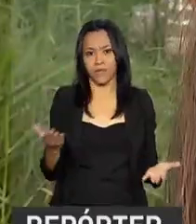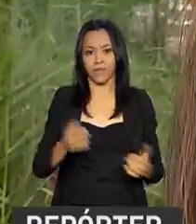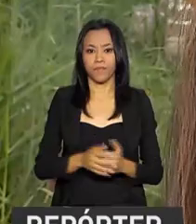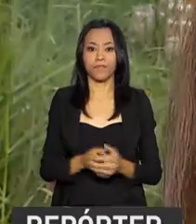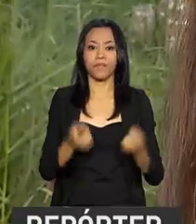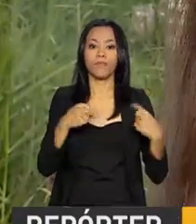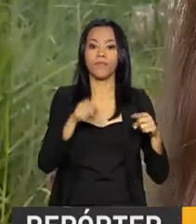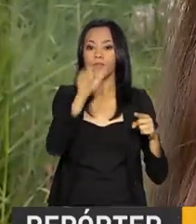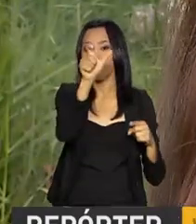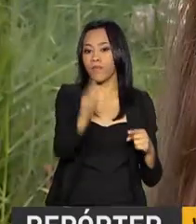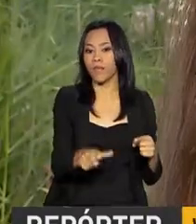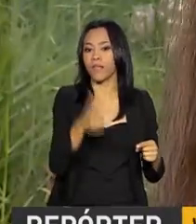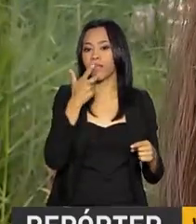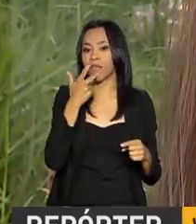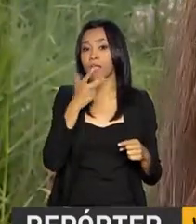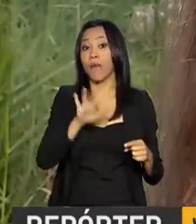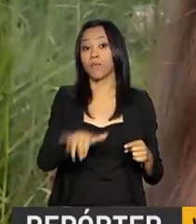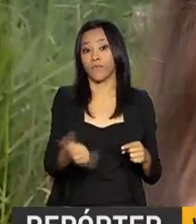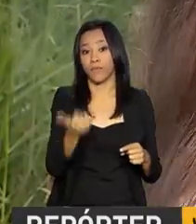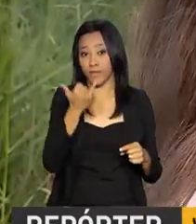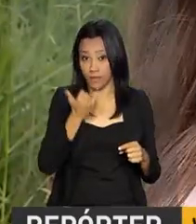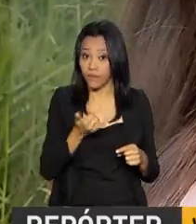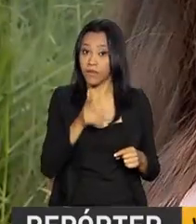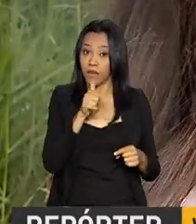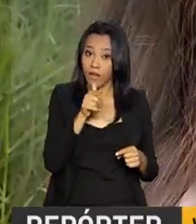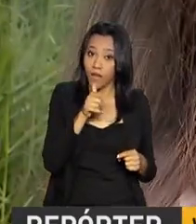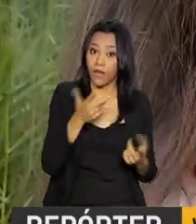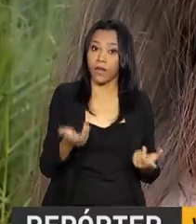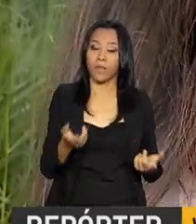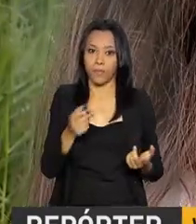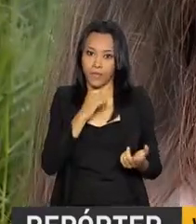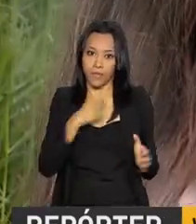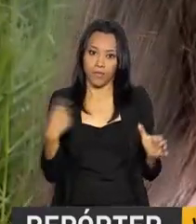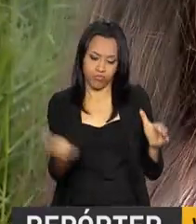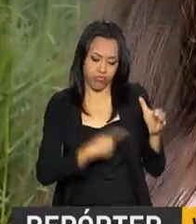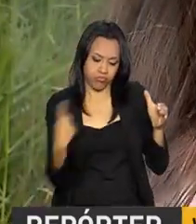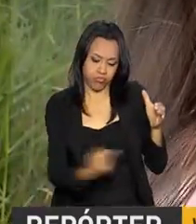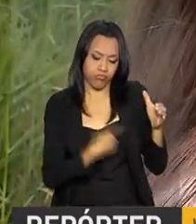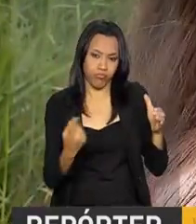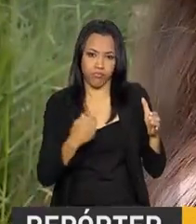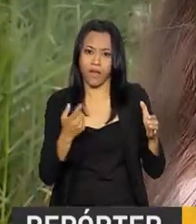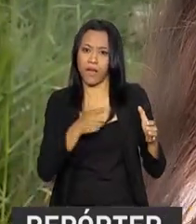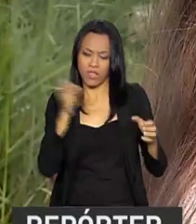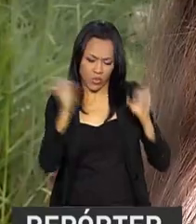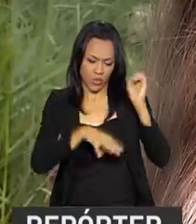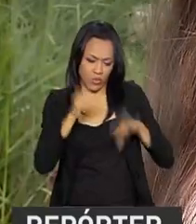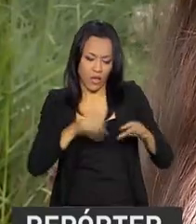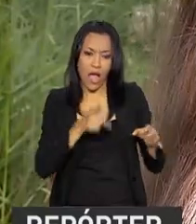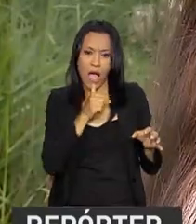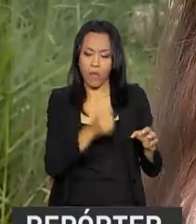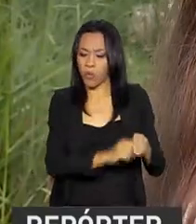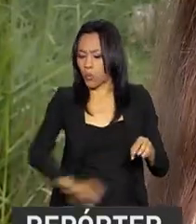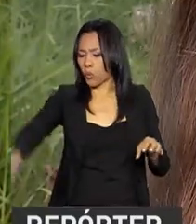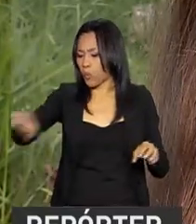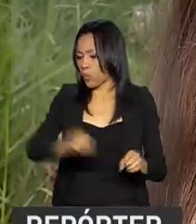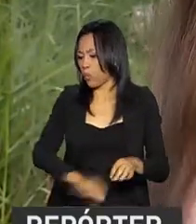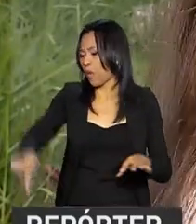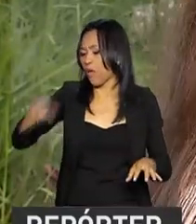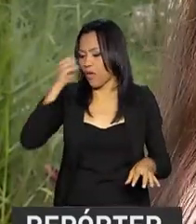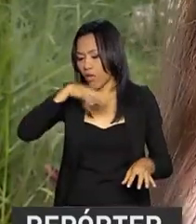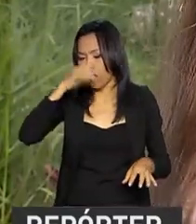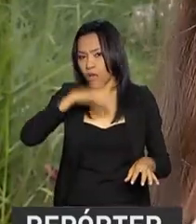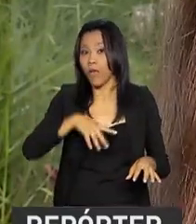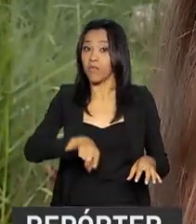Com isso a gente reaproveita a água, tipo roupa da máquina, a gente sempre joga na área para lavar. E a